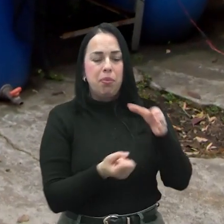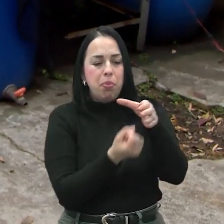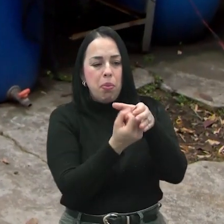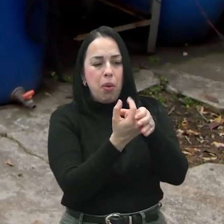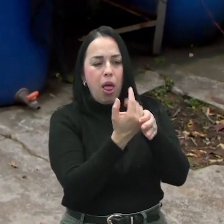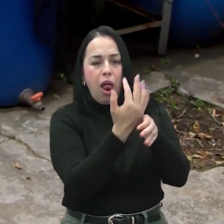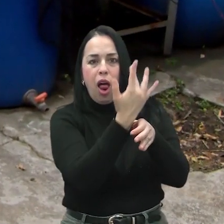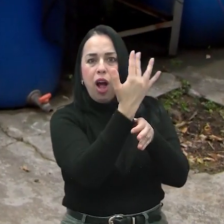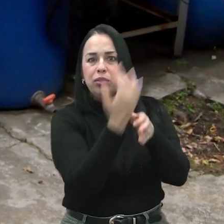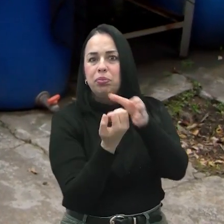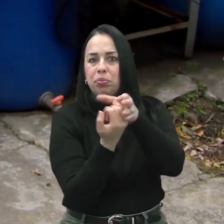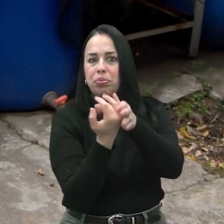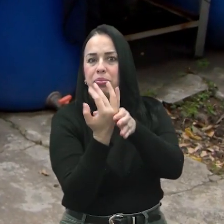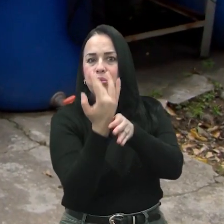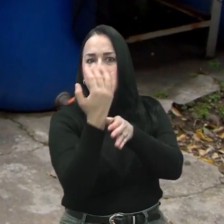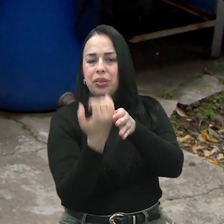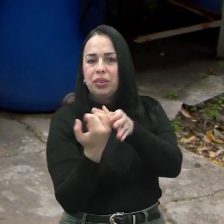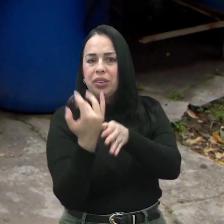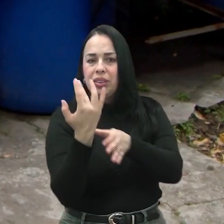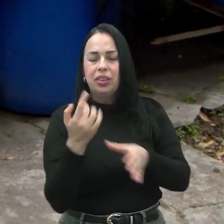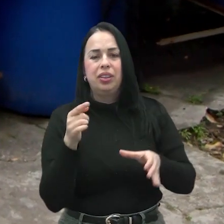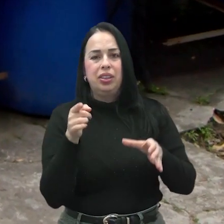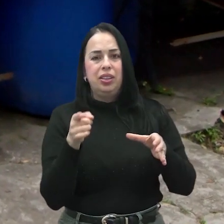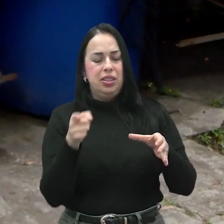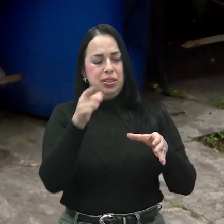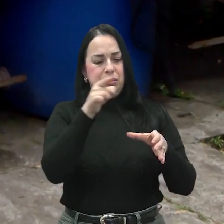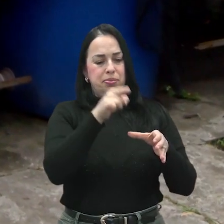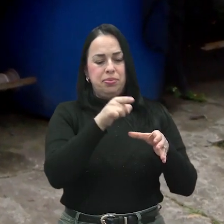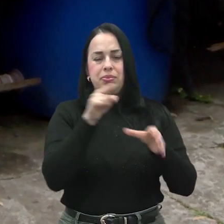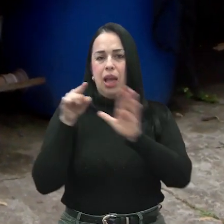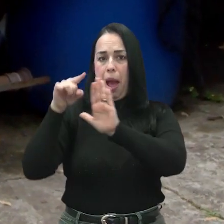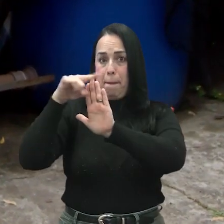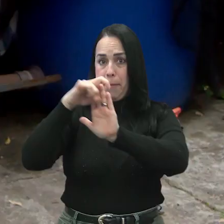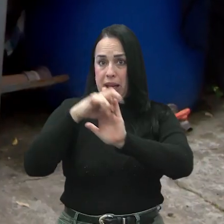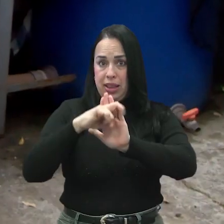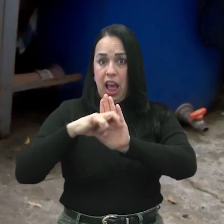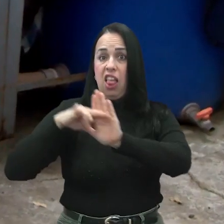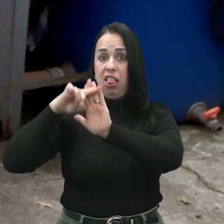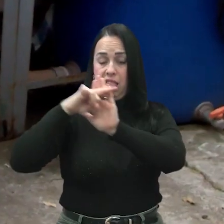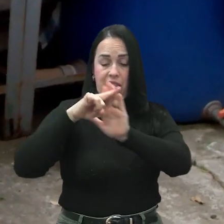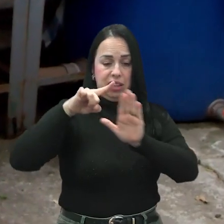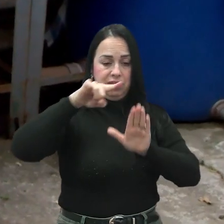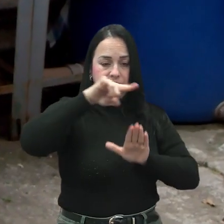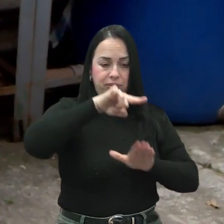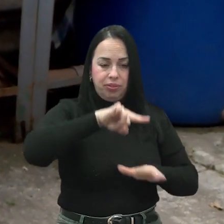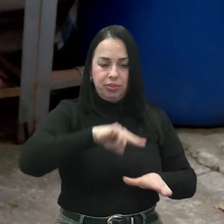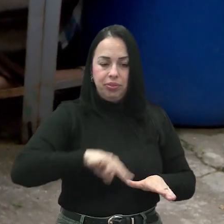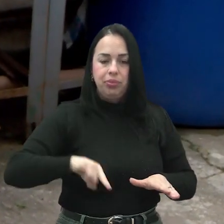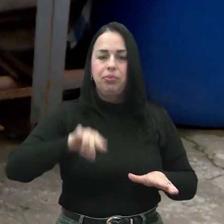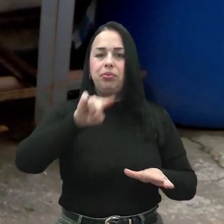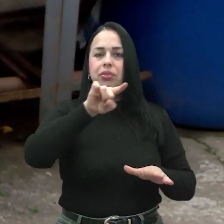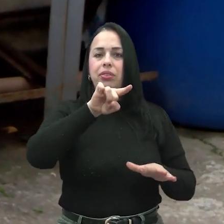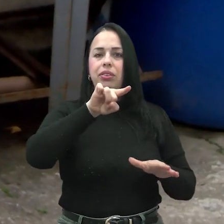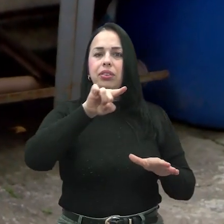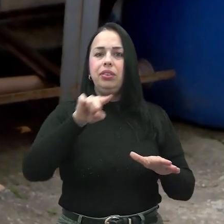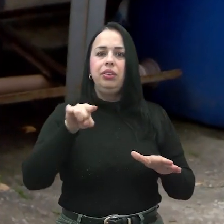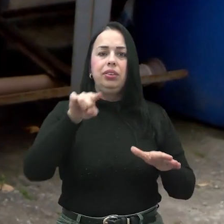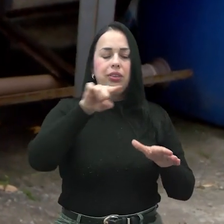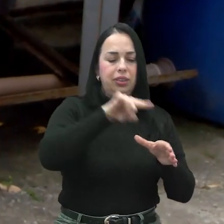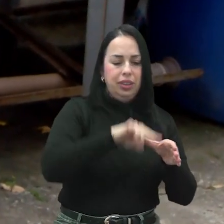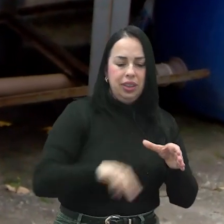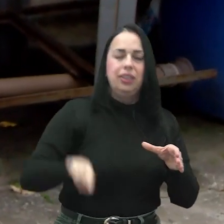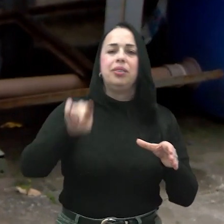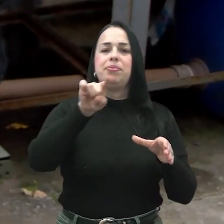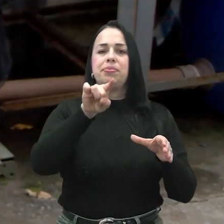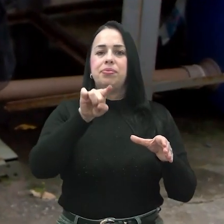as câmaras de cultivo. Na câmara de cultivo há bactérias nitrificantes, onde transforma essa